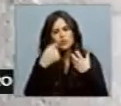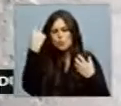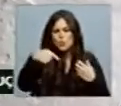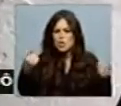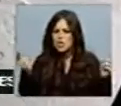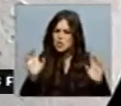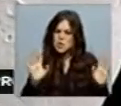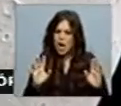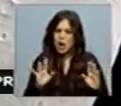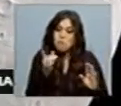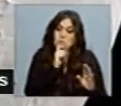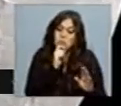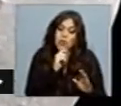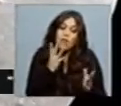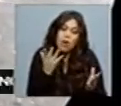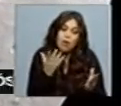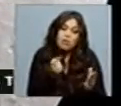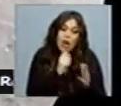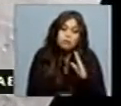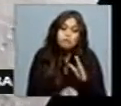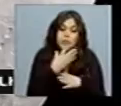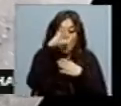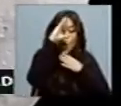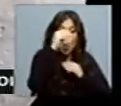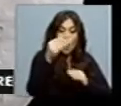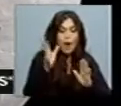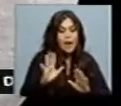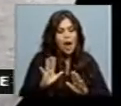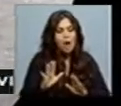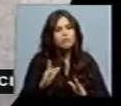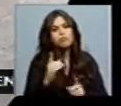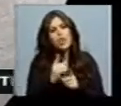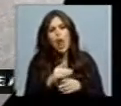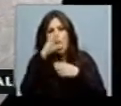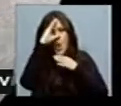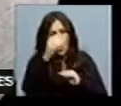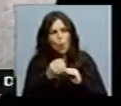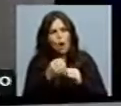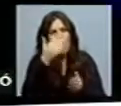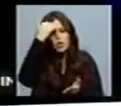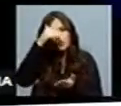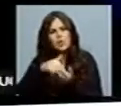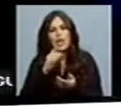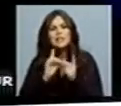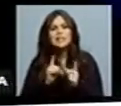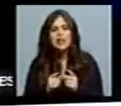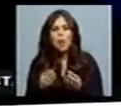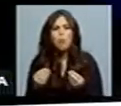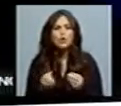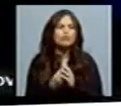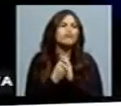que eventualmente terá formado a Lua, não, se calhar a nossa Lua é o resultado de